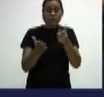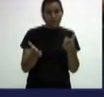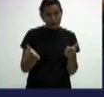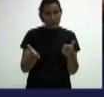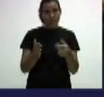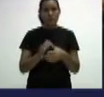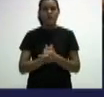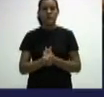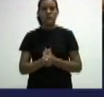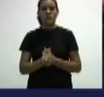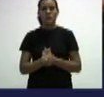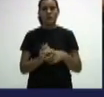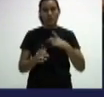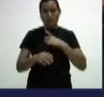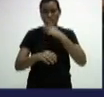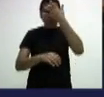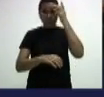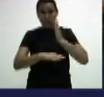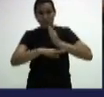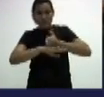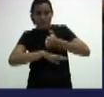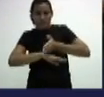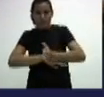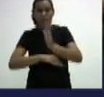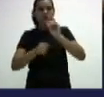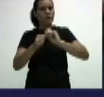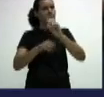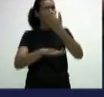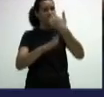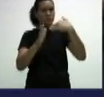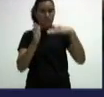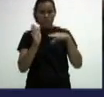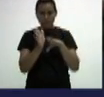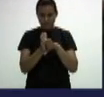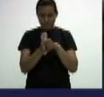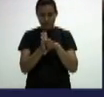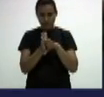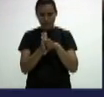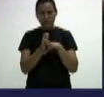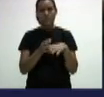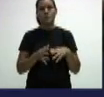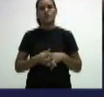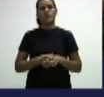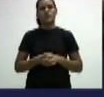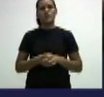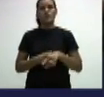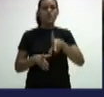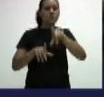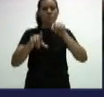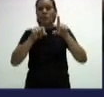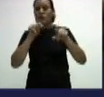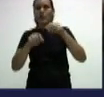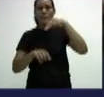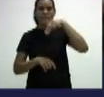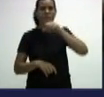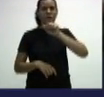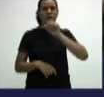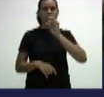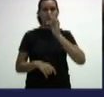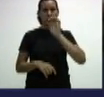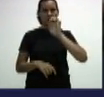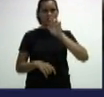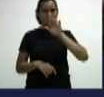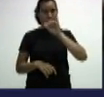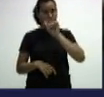que, né, são os participantes que fazem tudo nele, né? Então, desde a construção da pauta, da seleção das matérias, da escrever